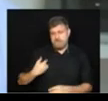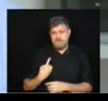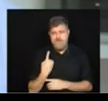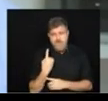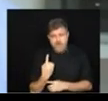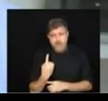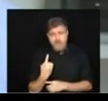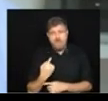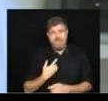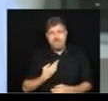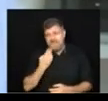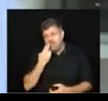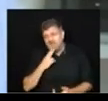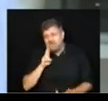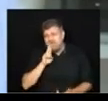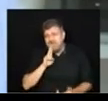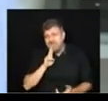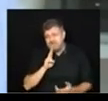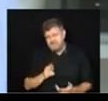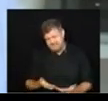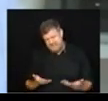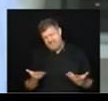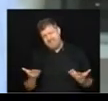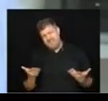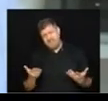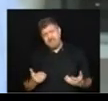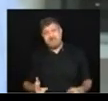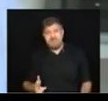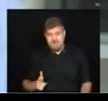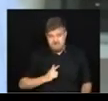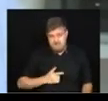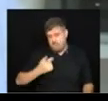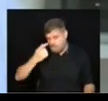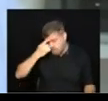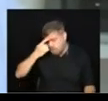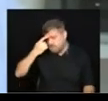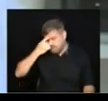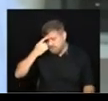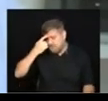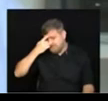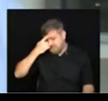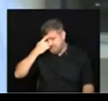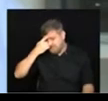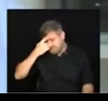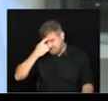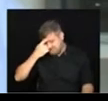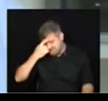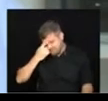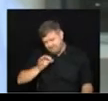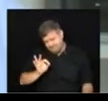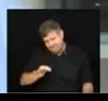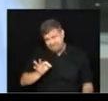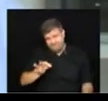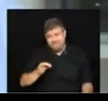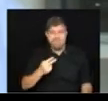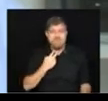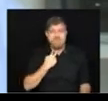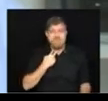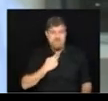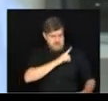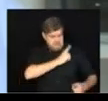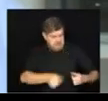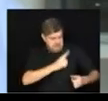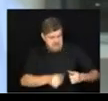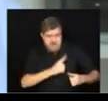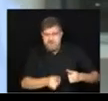sorvete, vai tomar alguma coisa, claro. A gente precisa ter um bom senso para isso. evidente, não é algo a ferro e